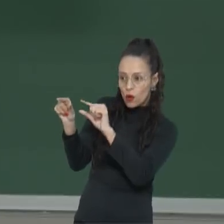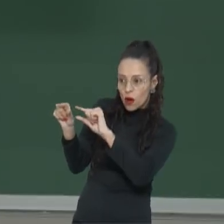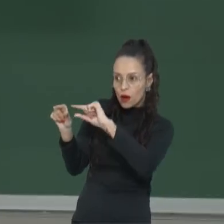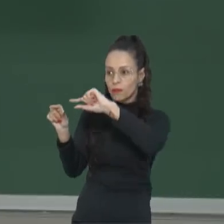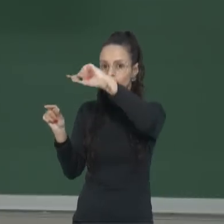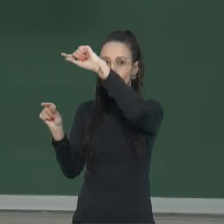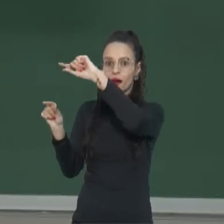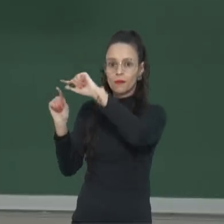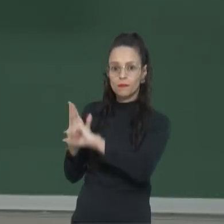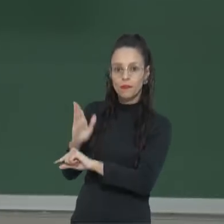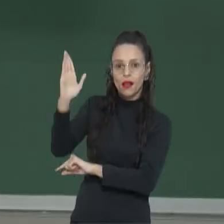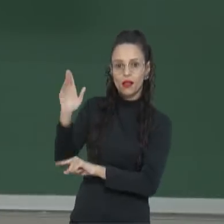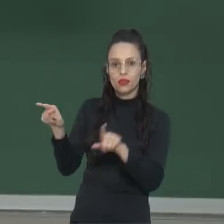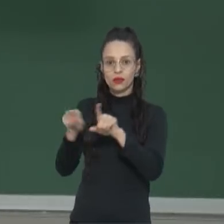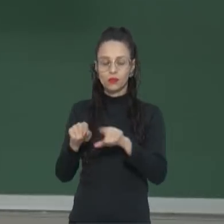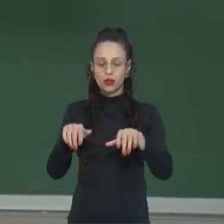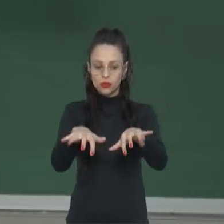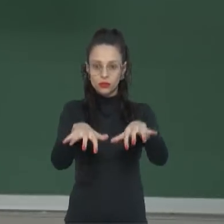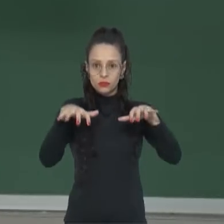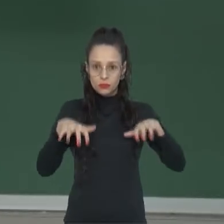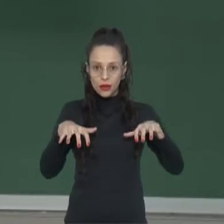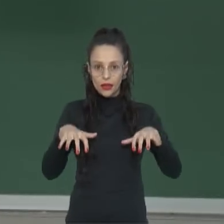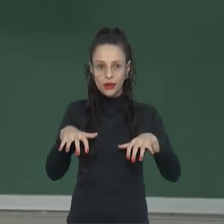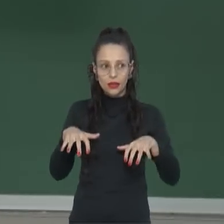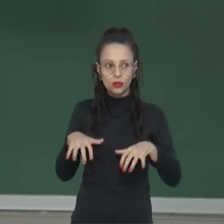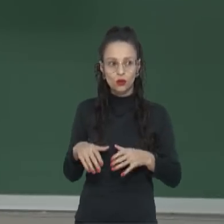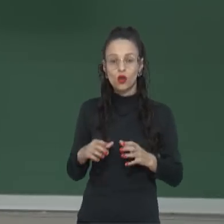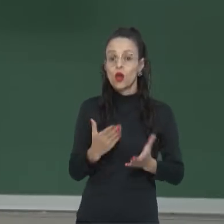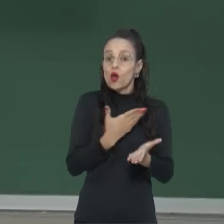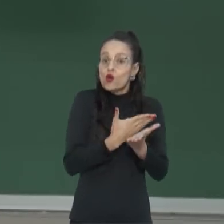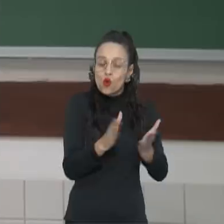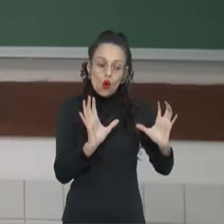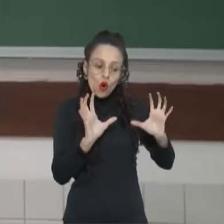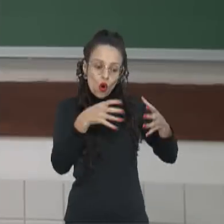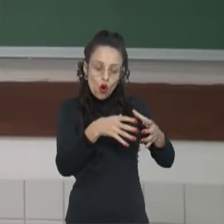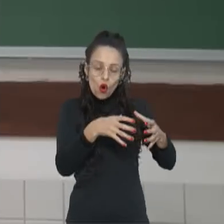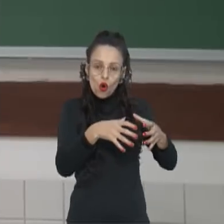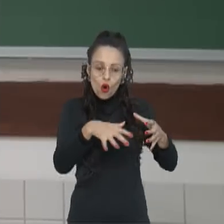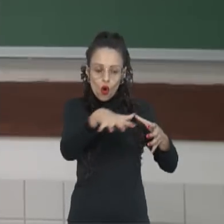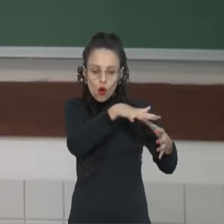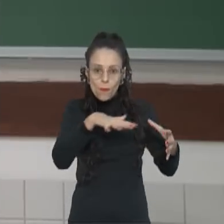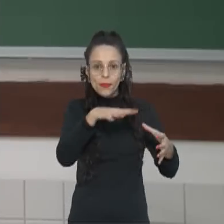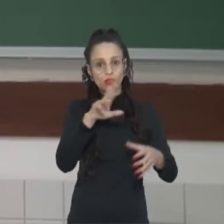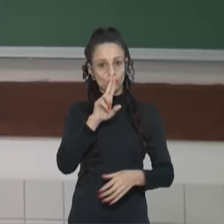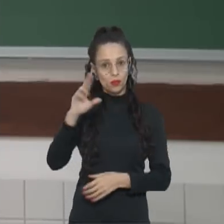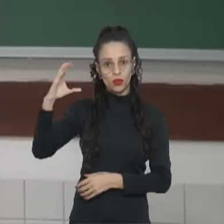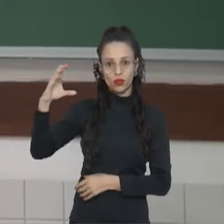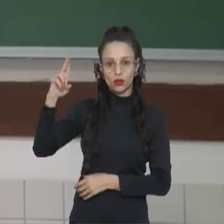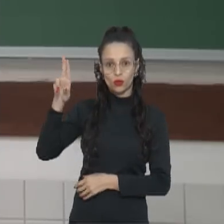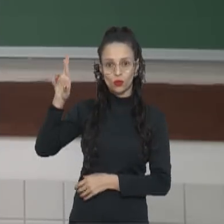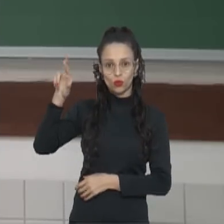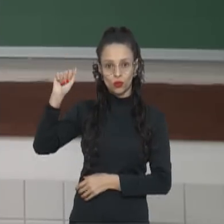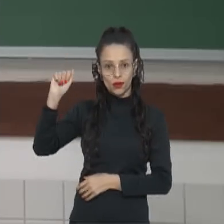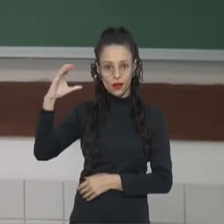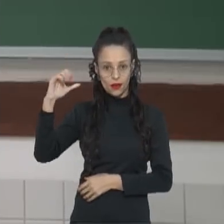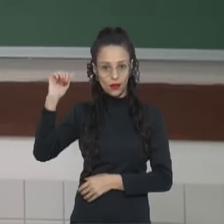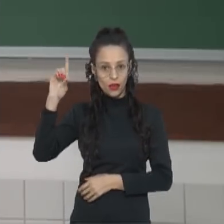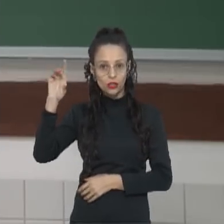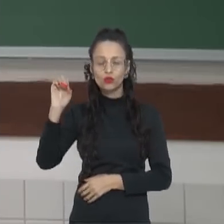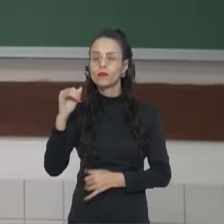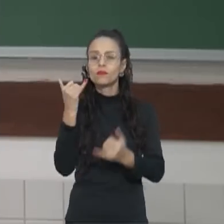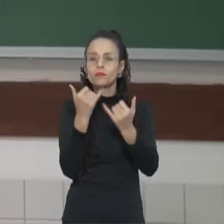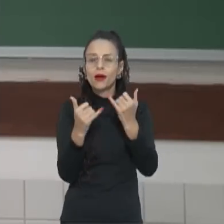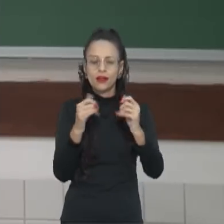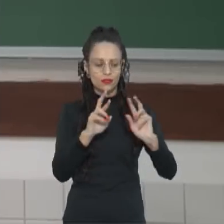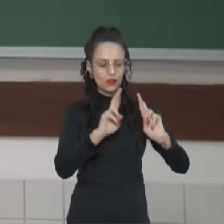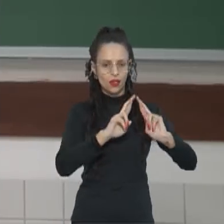um império. Então, o início é um curacado. Para nós não se perdermos na ideia, o curacado seria uma ideia de